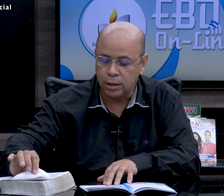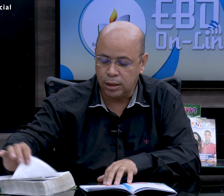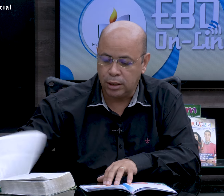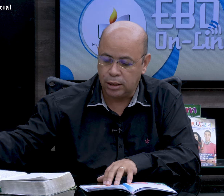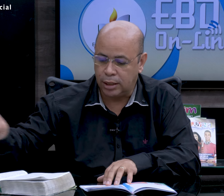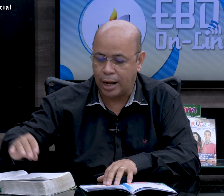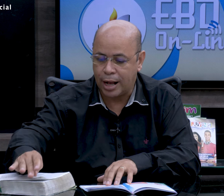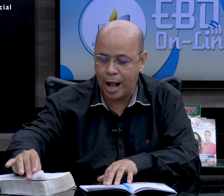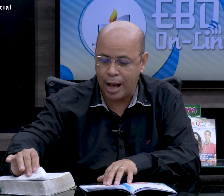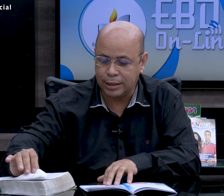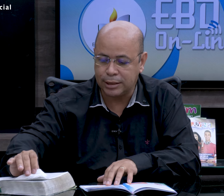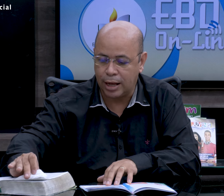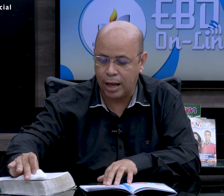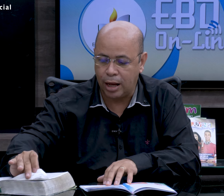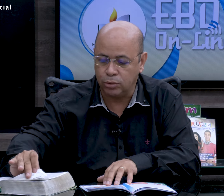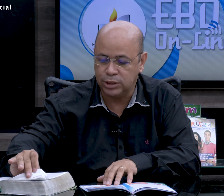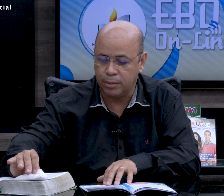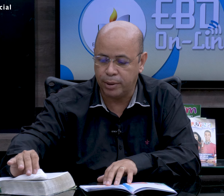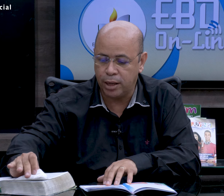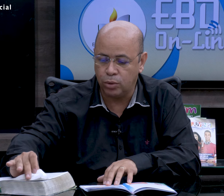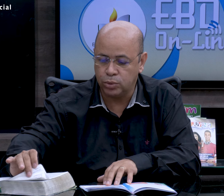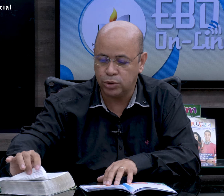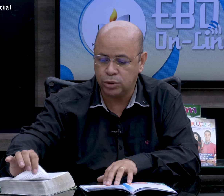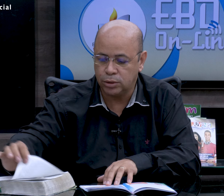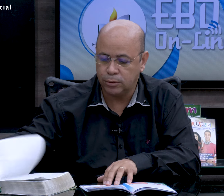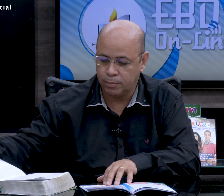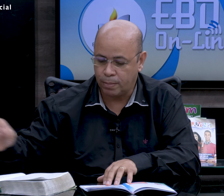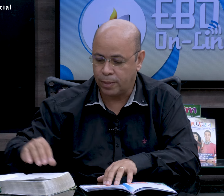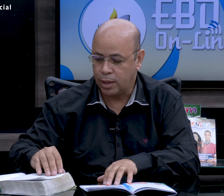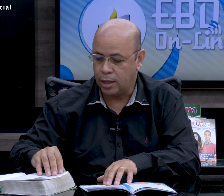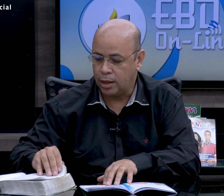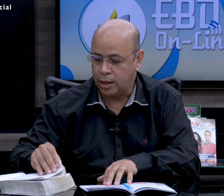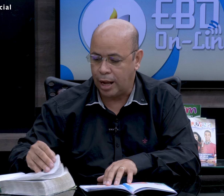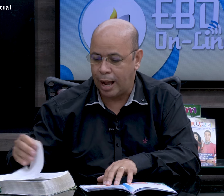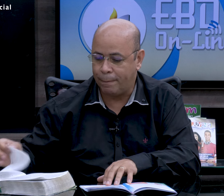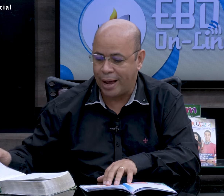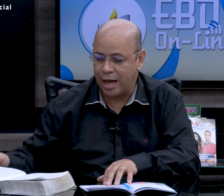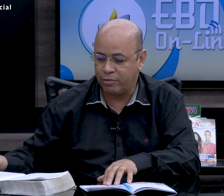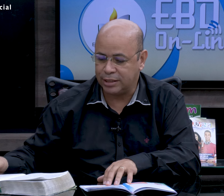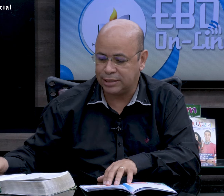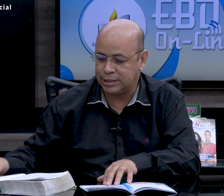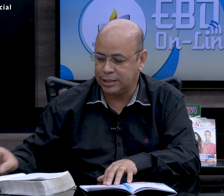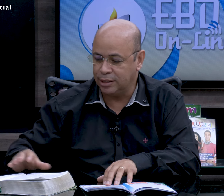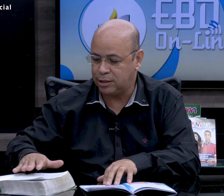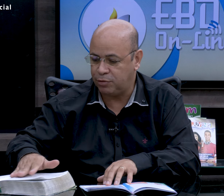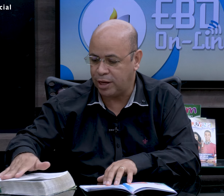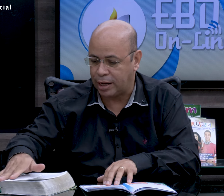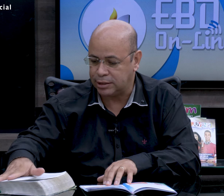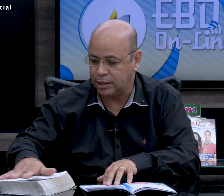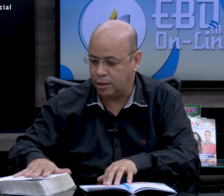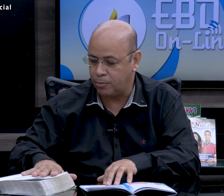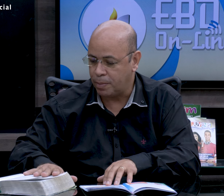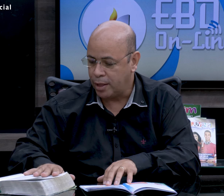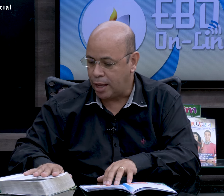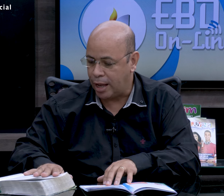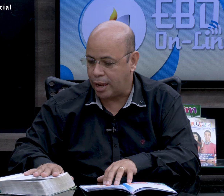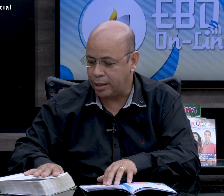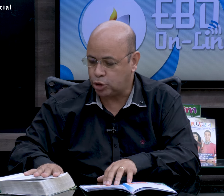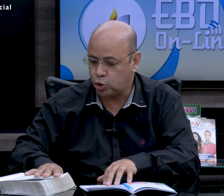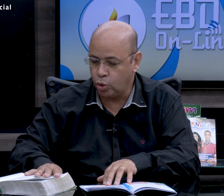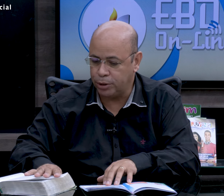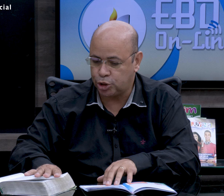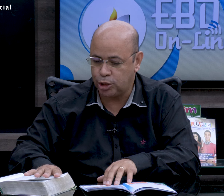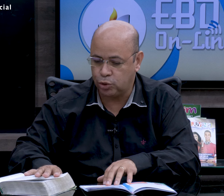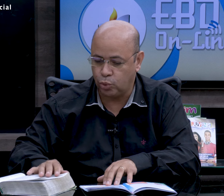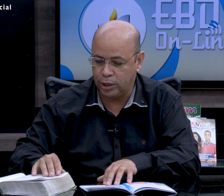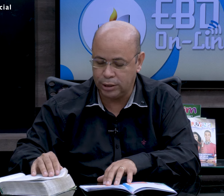porque na carta aos hebreus a palavra Santificação ela